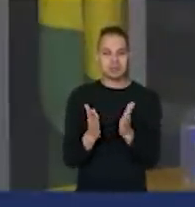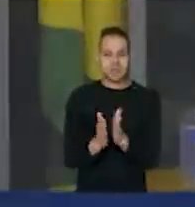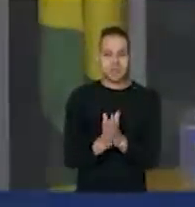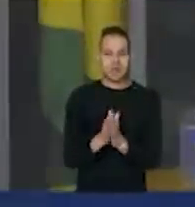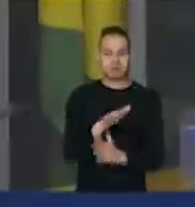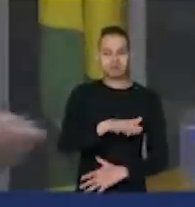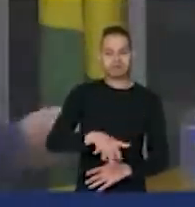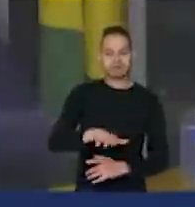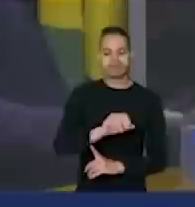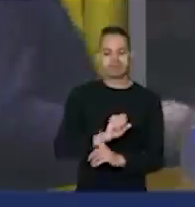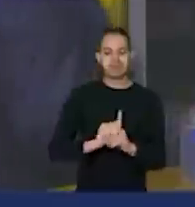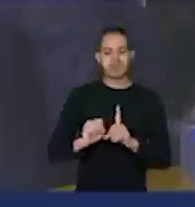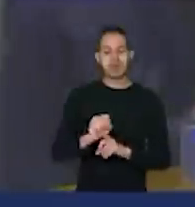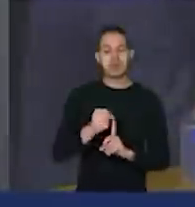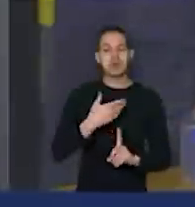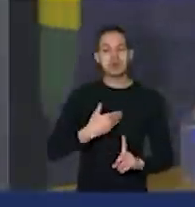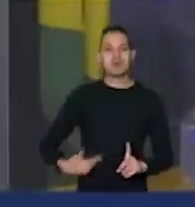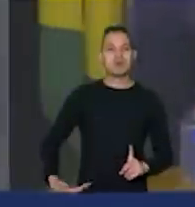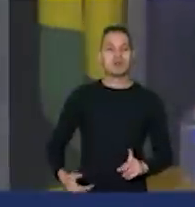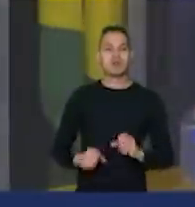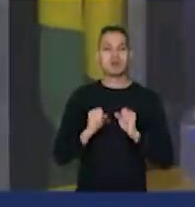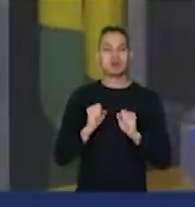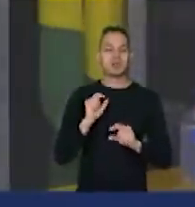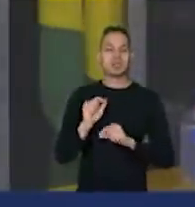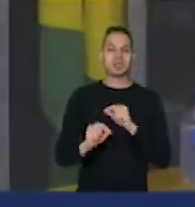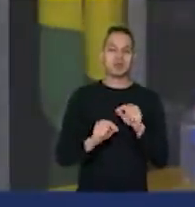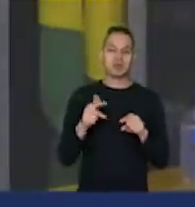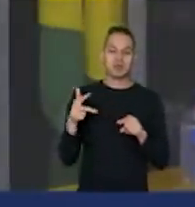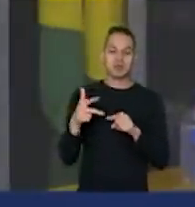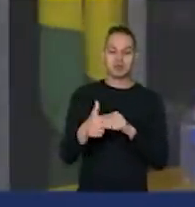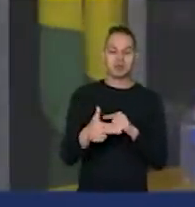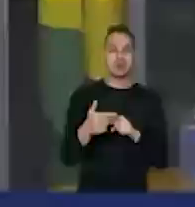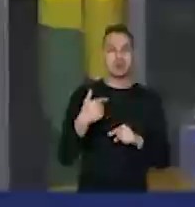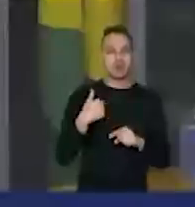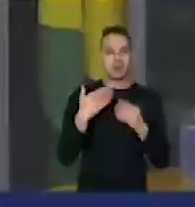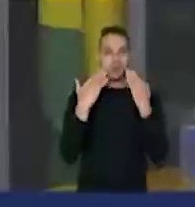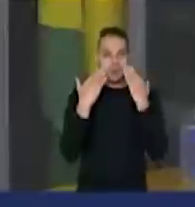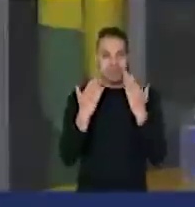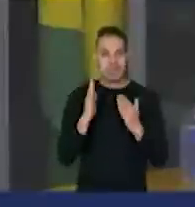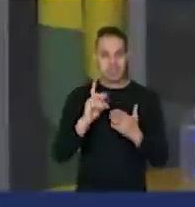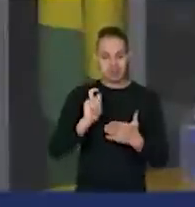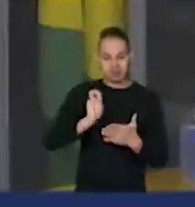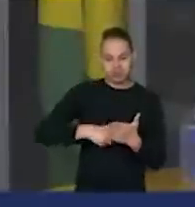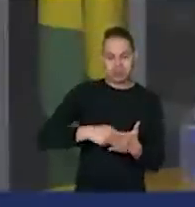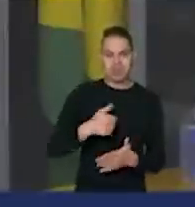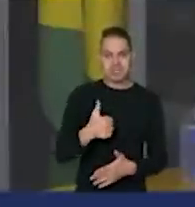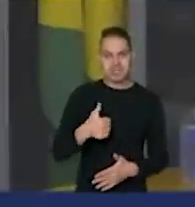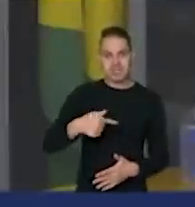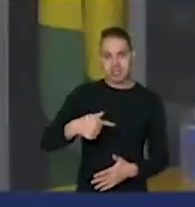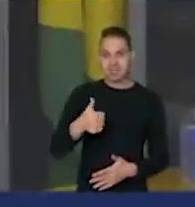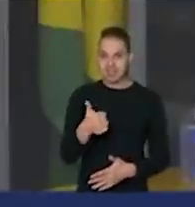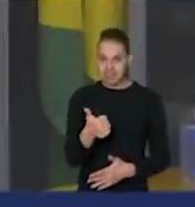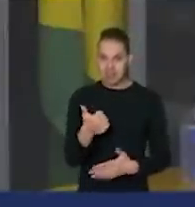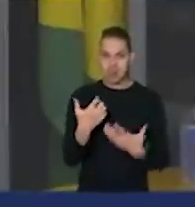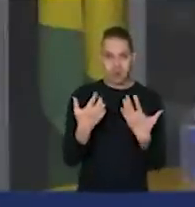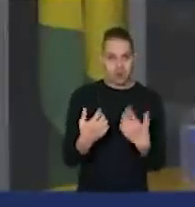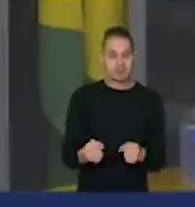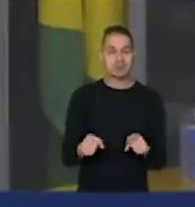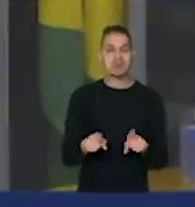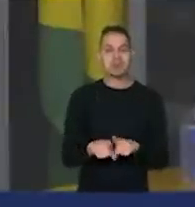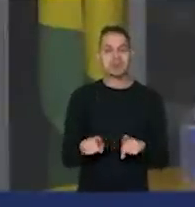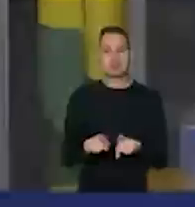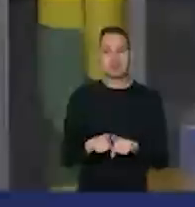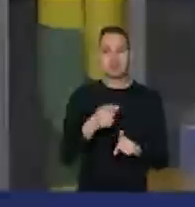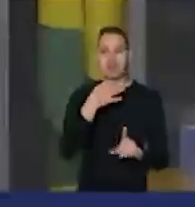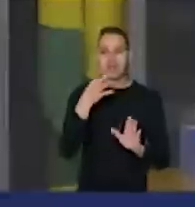pobre, o governo poderia ter cortado, como apresentei e coletei as 171 assinaturas e foi acatado pelo parecer do relator na